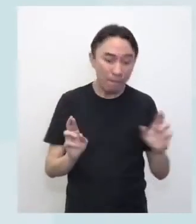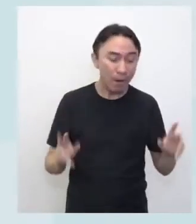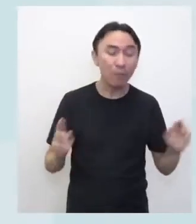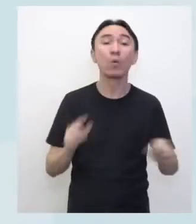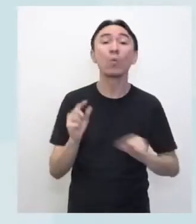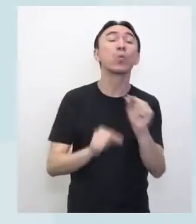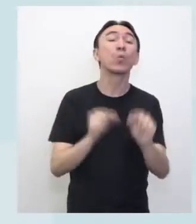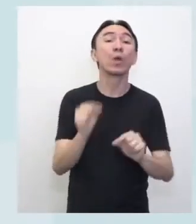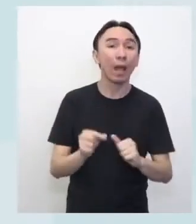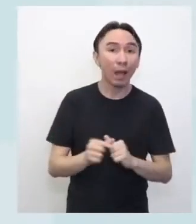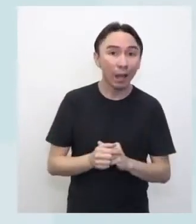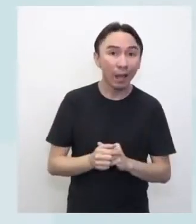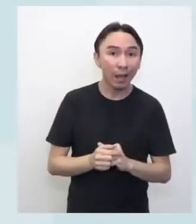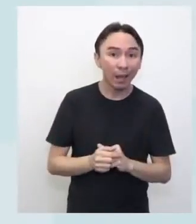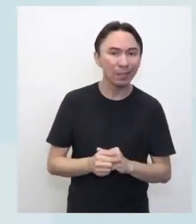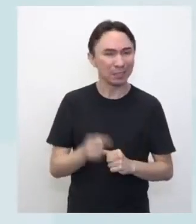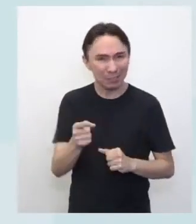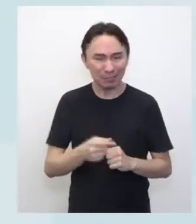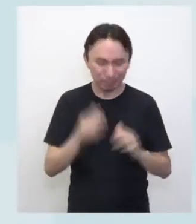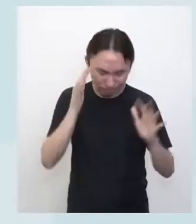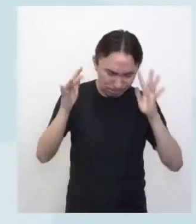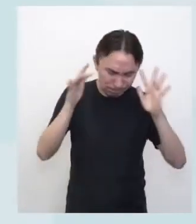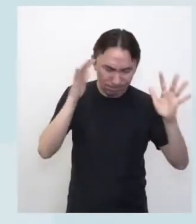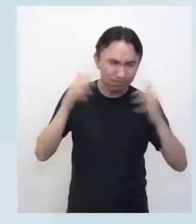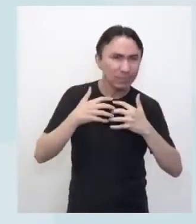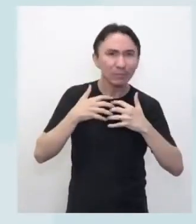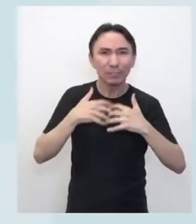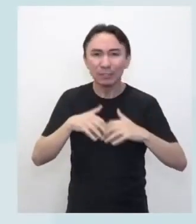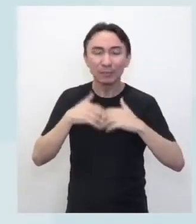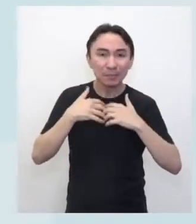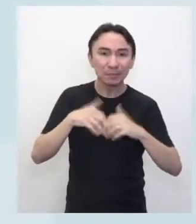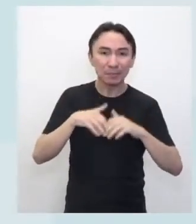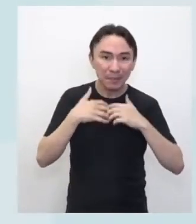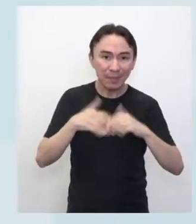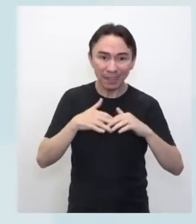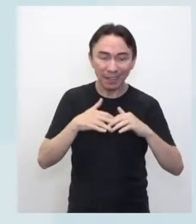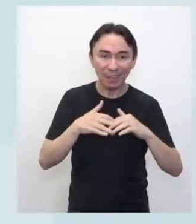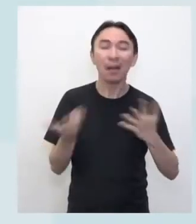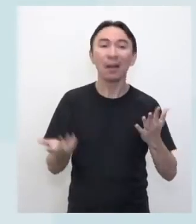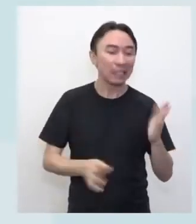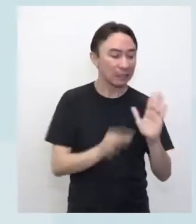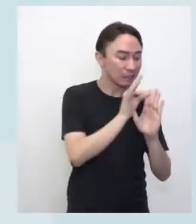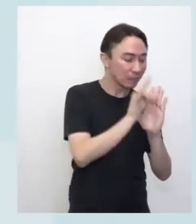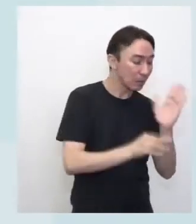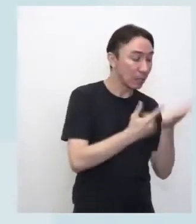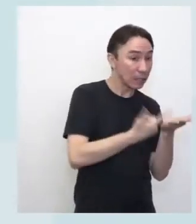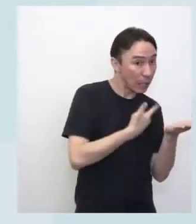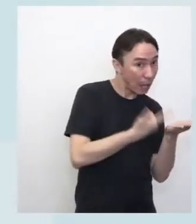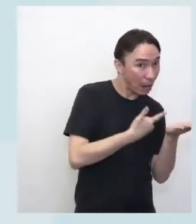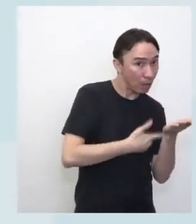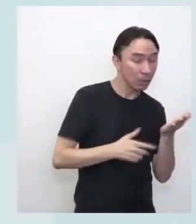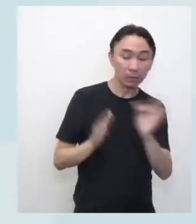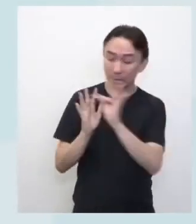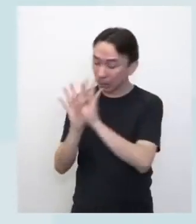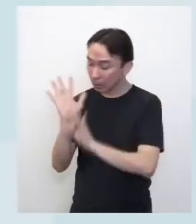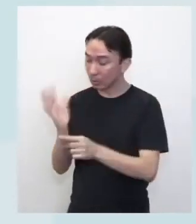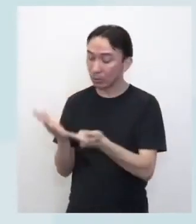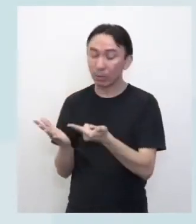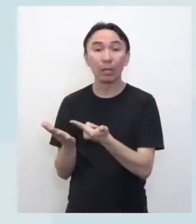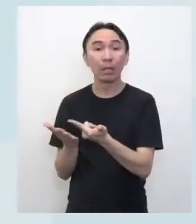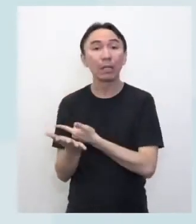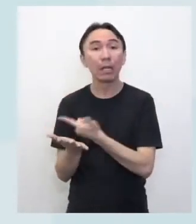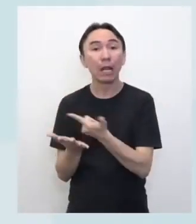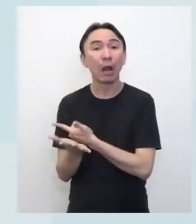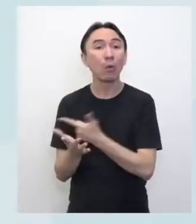uma enroladinha, você pensar tal, sim. E para eu poder pedir o tempo. Eles estão falando bastante livro aqui, viu, professor eu sei. Mauro? Aí a gente muda de assunto